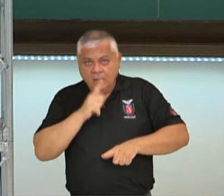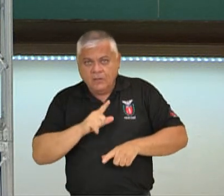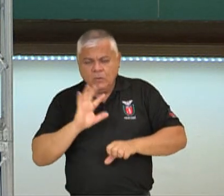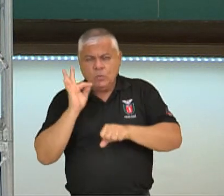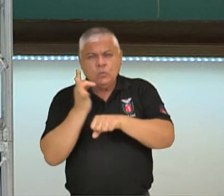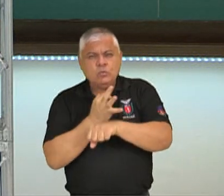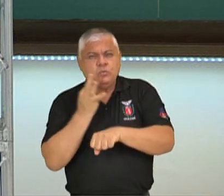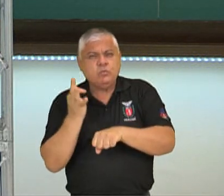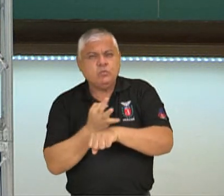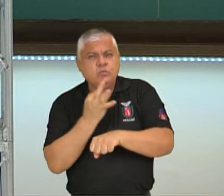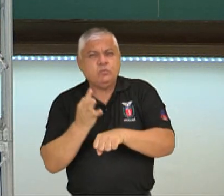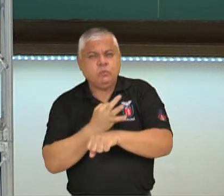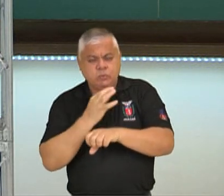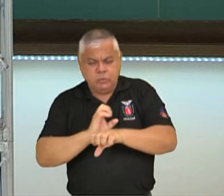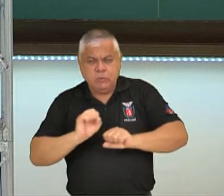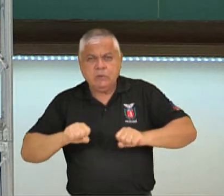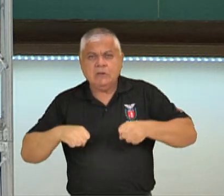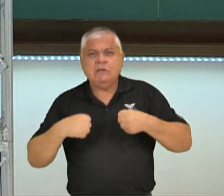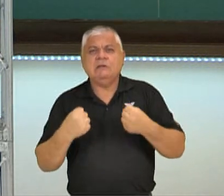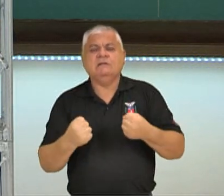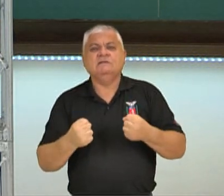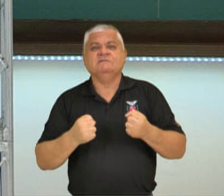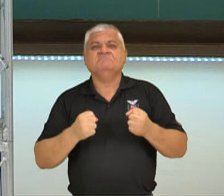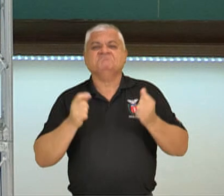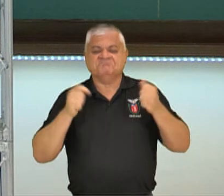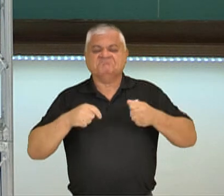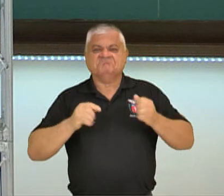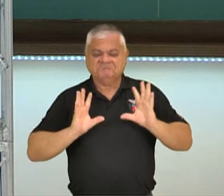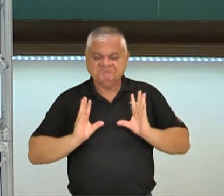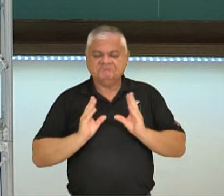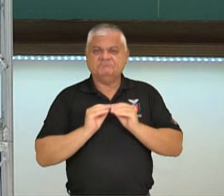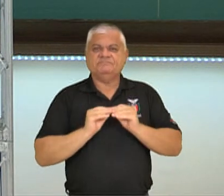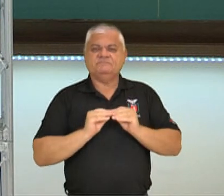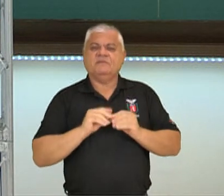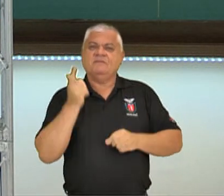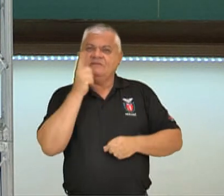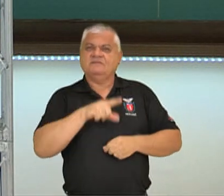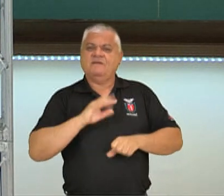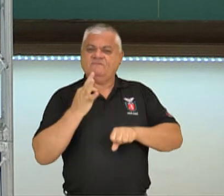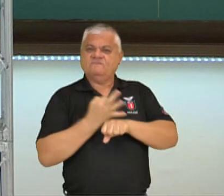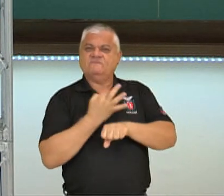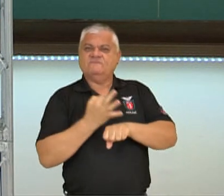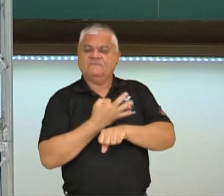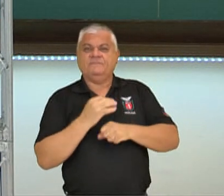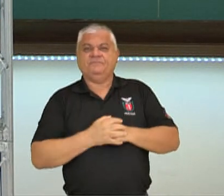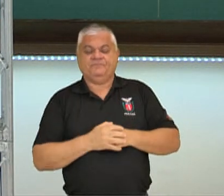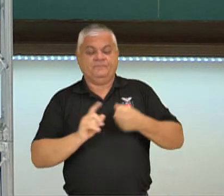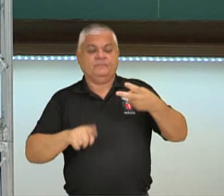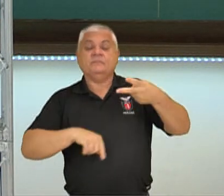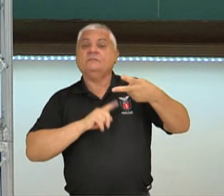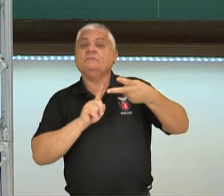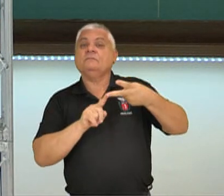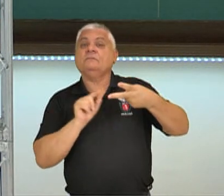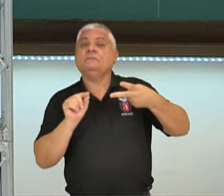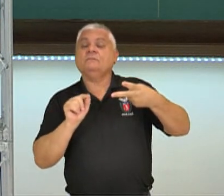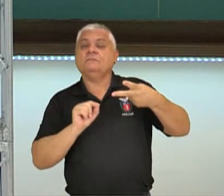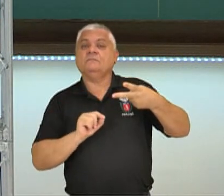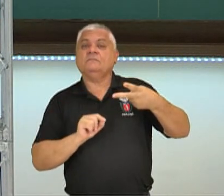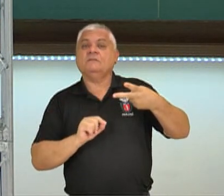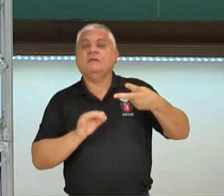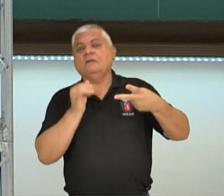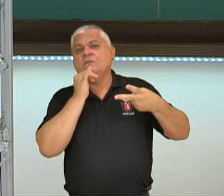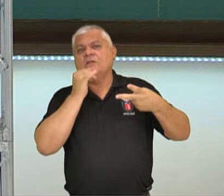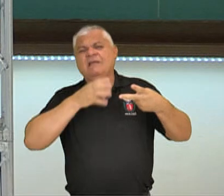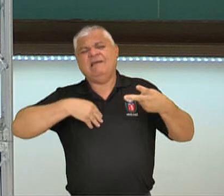suportar esse esforço físico, né, significa que eu estou melhorando a minha resistência. E o outro aspecto da resistência é